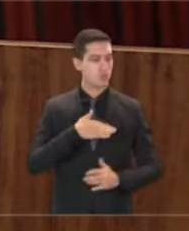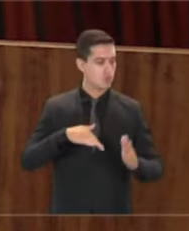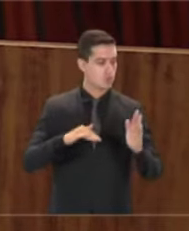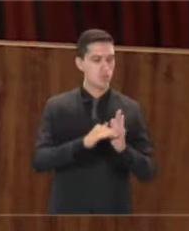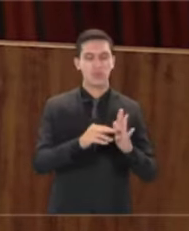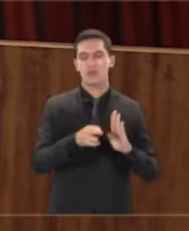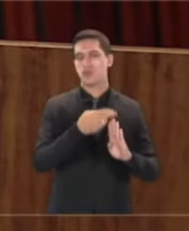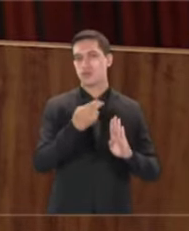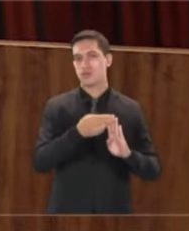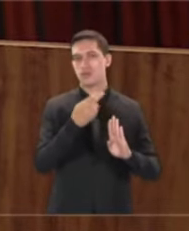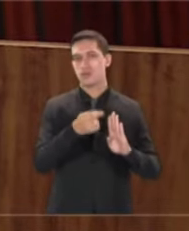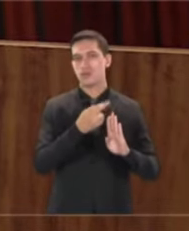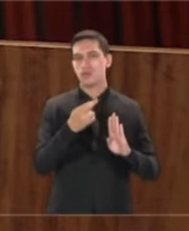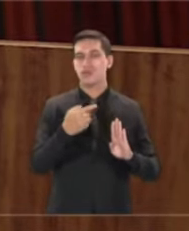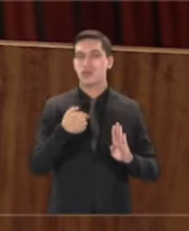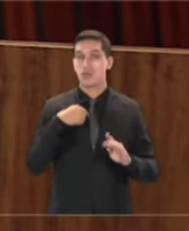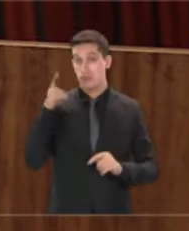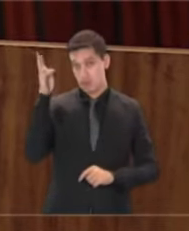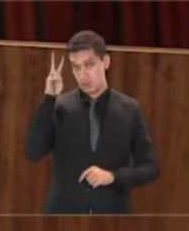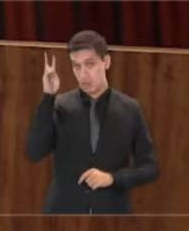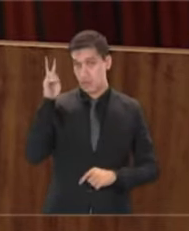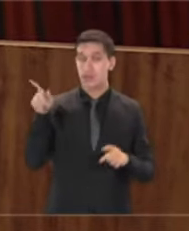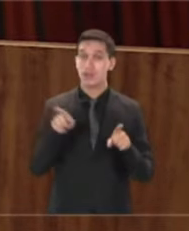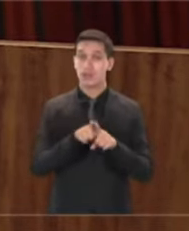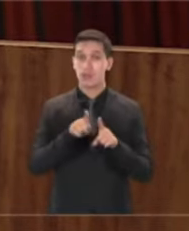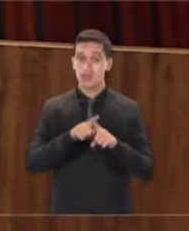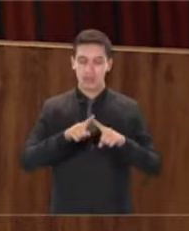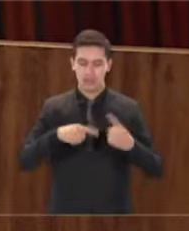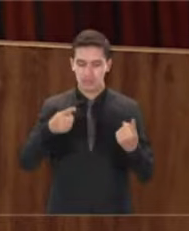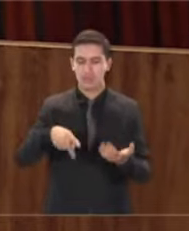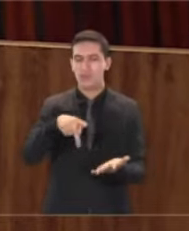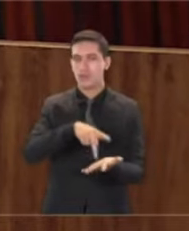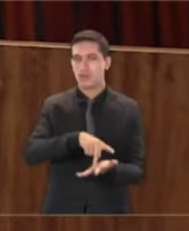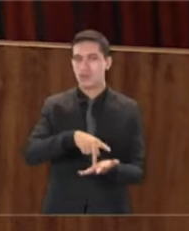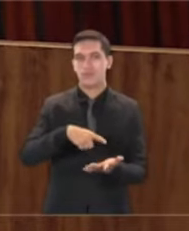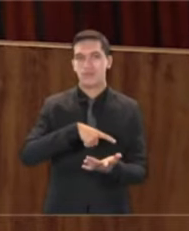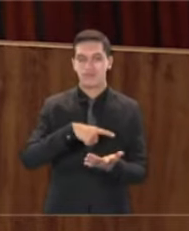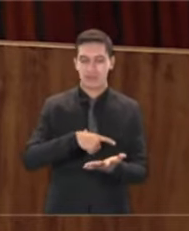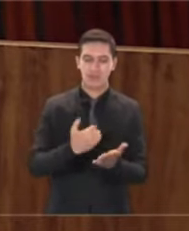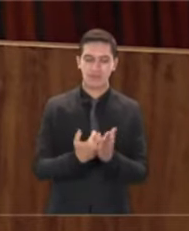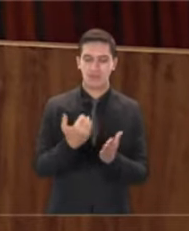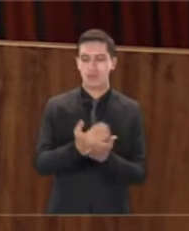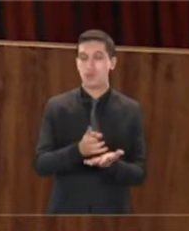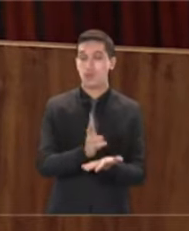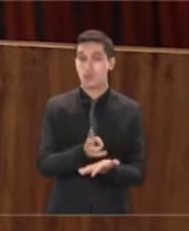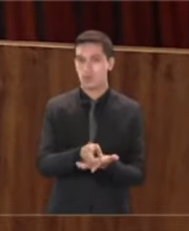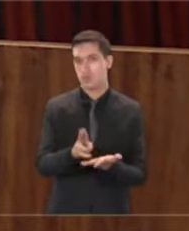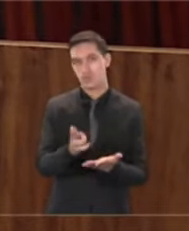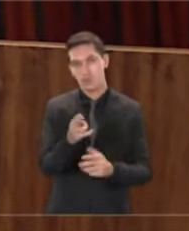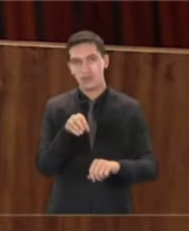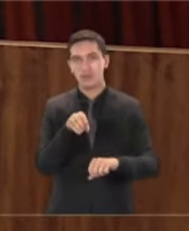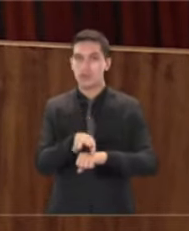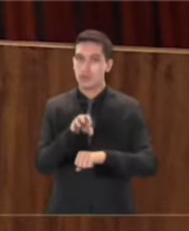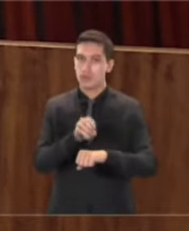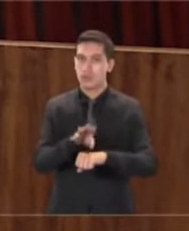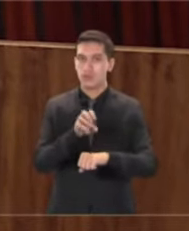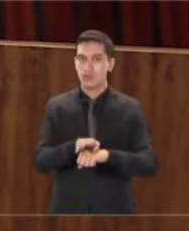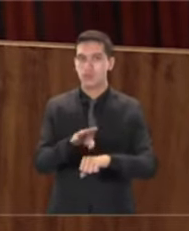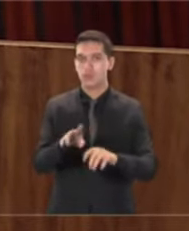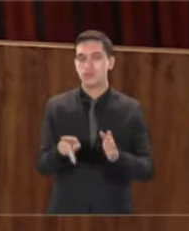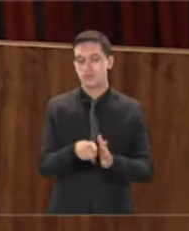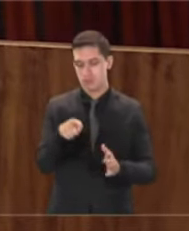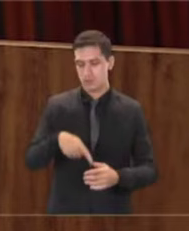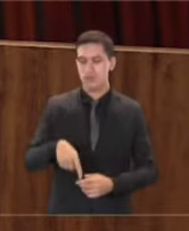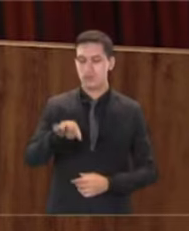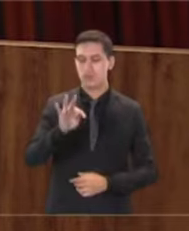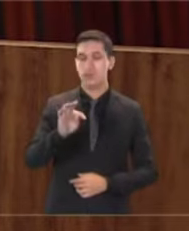resoluções, eu levei em consideração exatamente o que havia de prevalecente ou de orientação deste